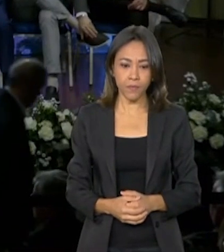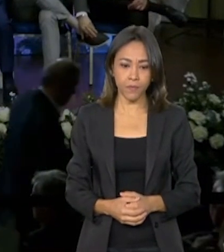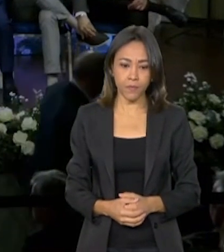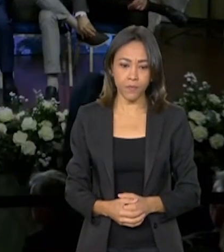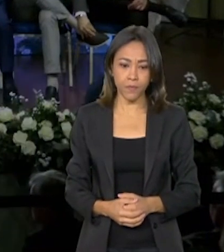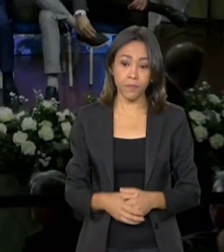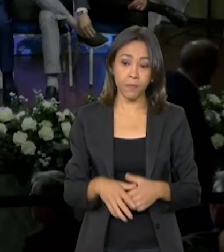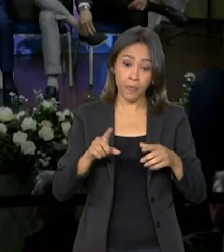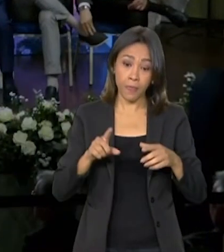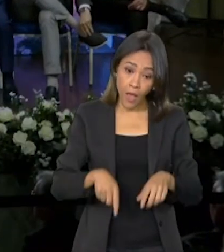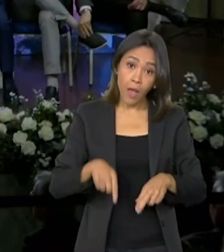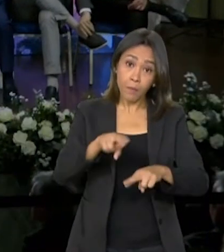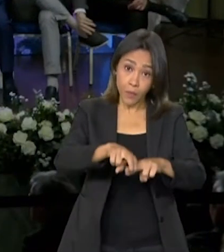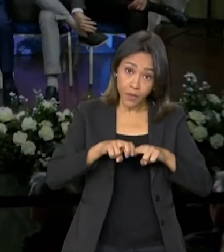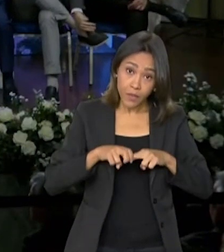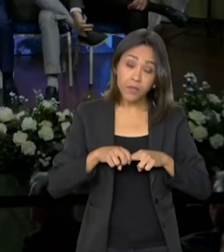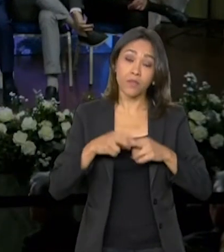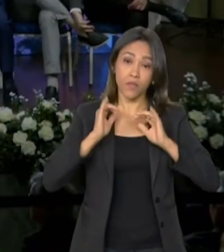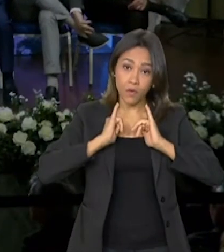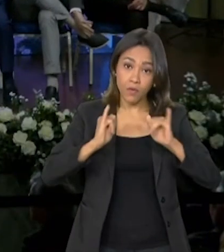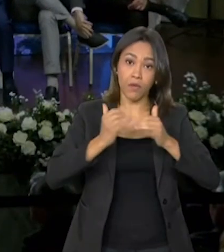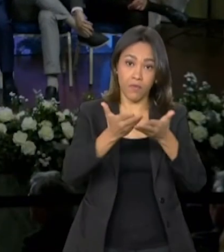É por isso, meus amigos e amigas,